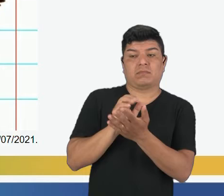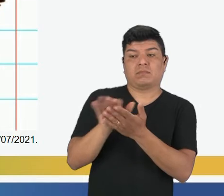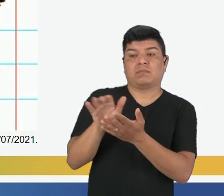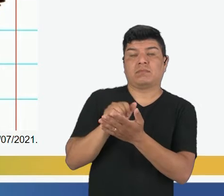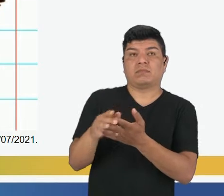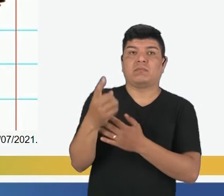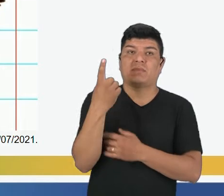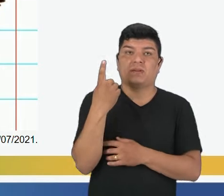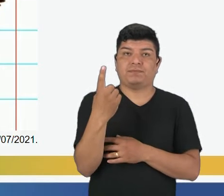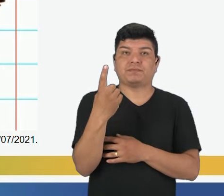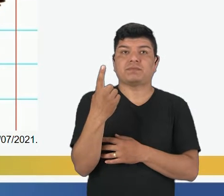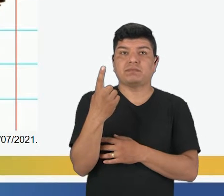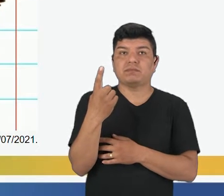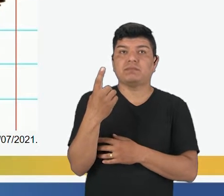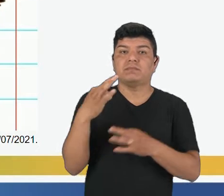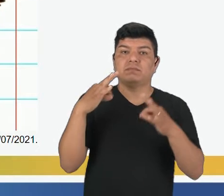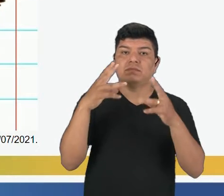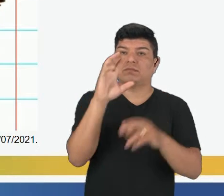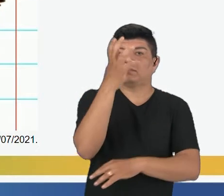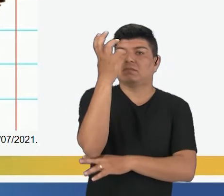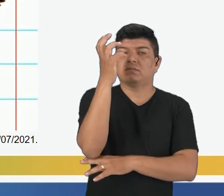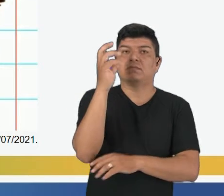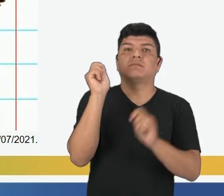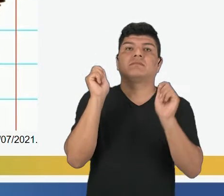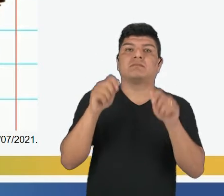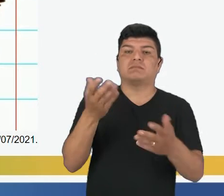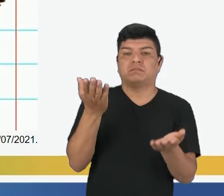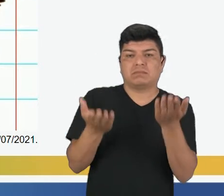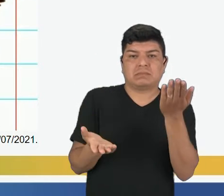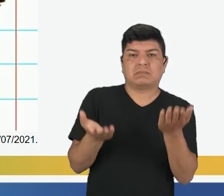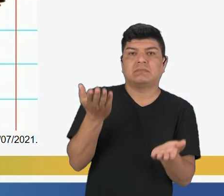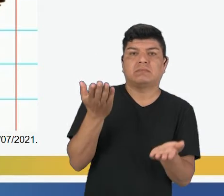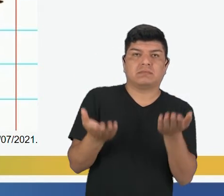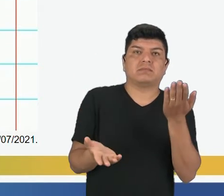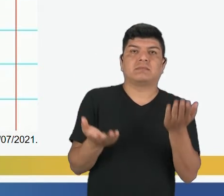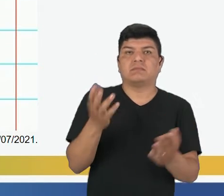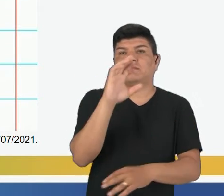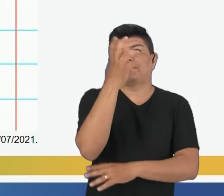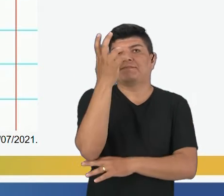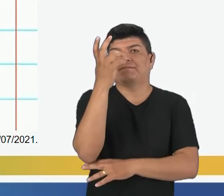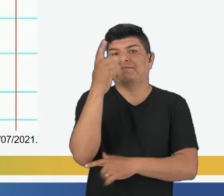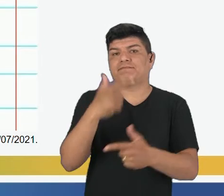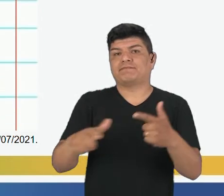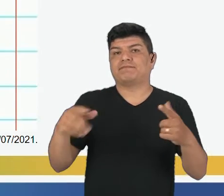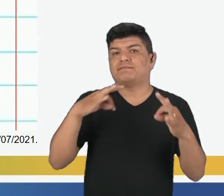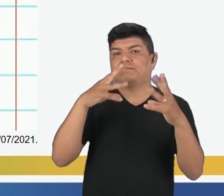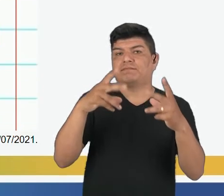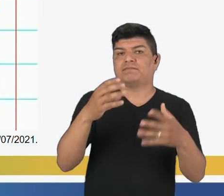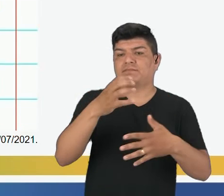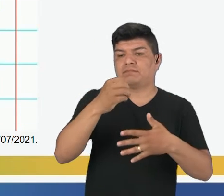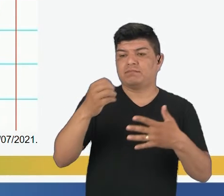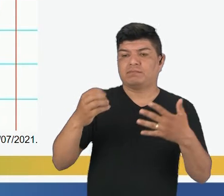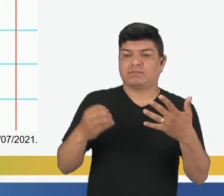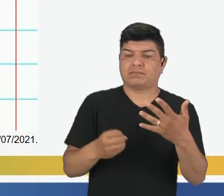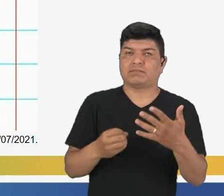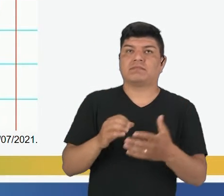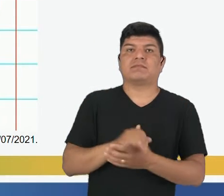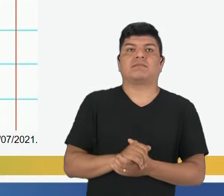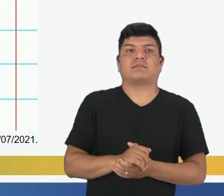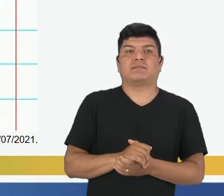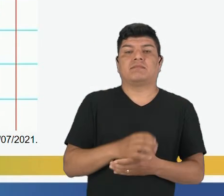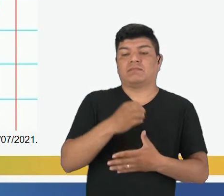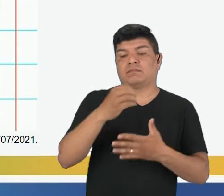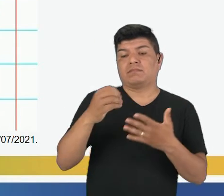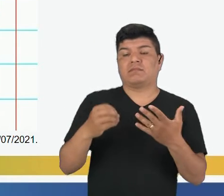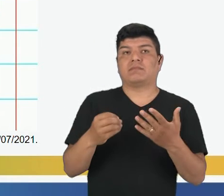desses organismos no ecossistema pode levar ao desequilíbrio ambiental, afetando toda a cadeia. As cadeias alimentares